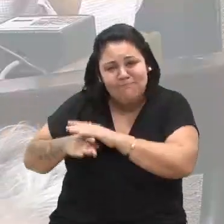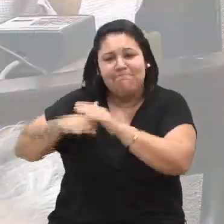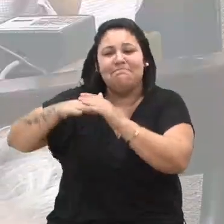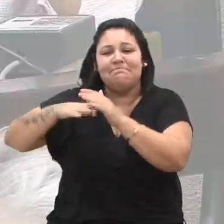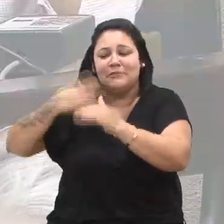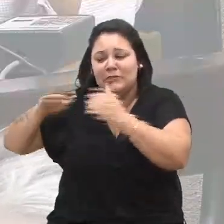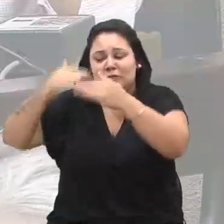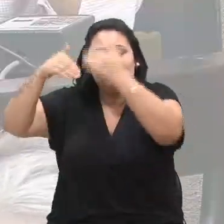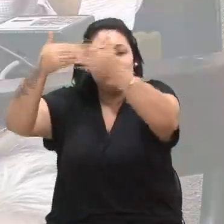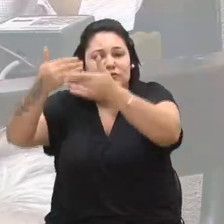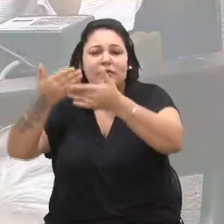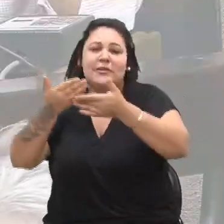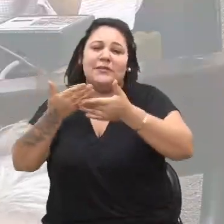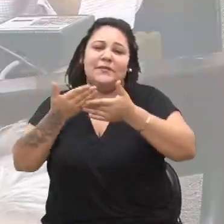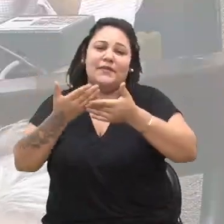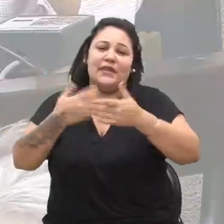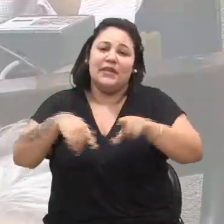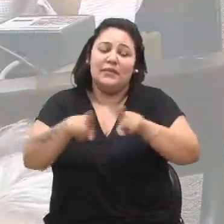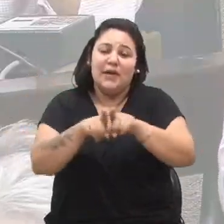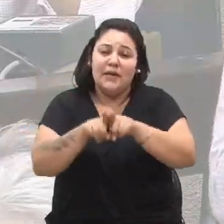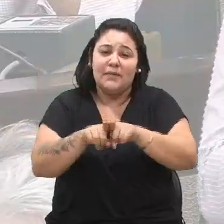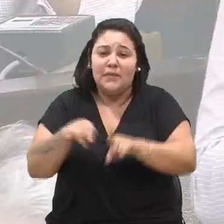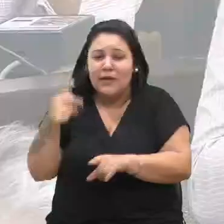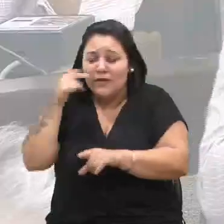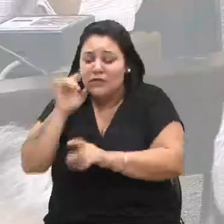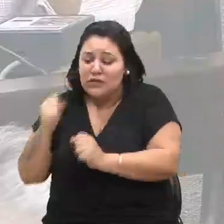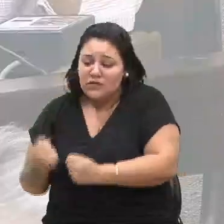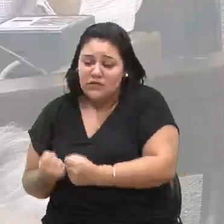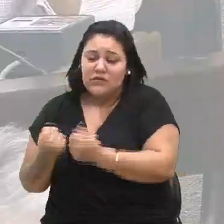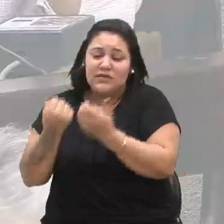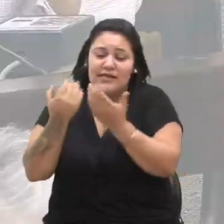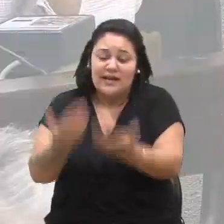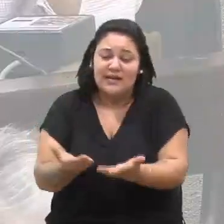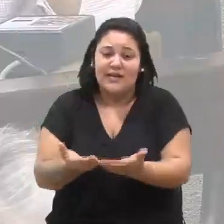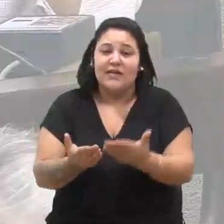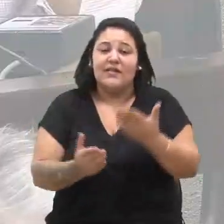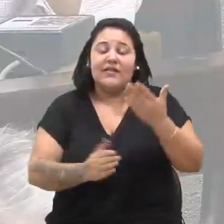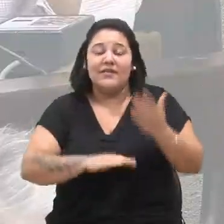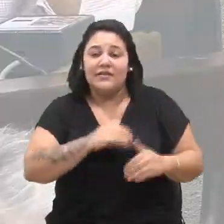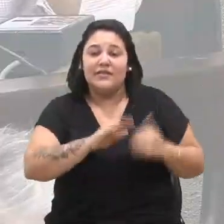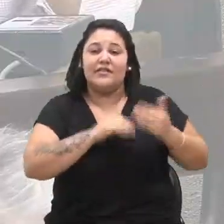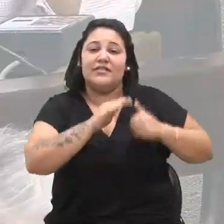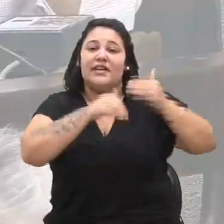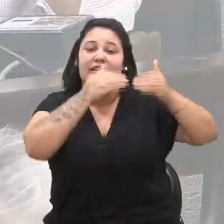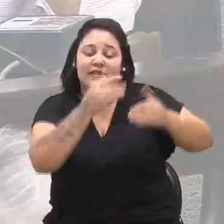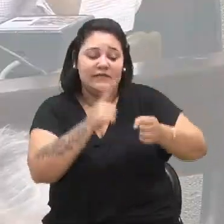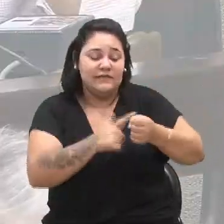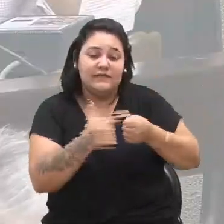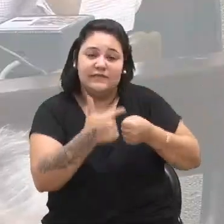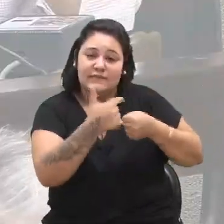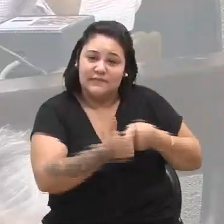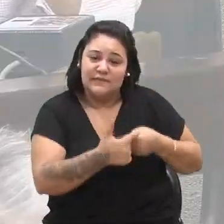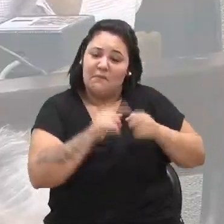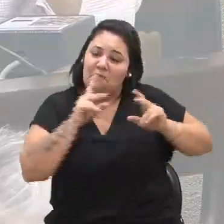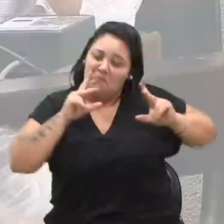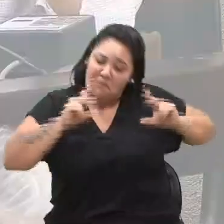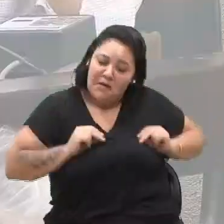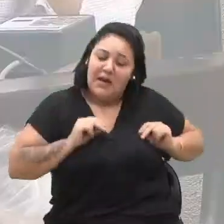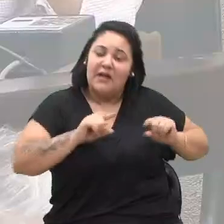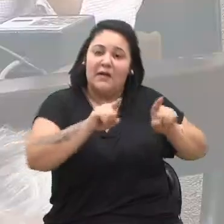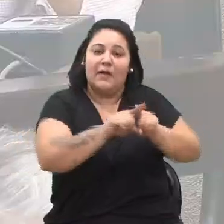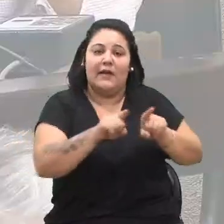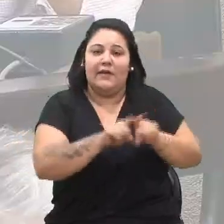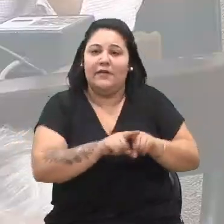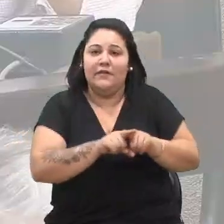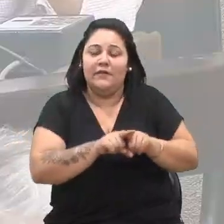buscando crescer, para entregar um desenvolvimento que a nossa cidade merece, o nosso povo merece.